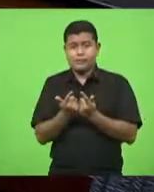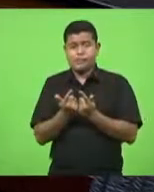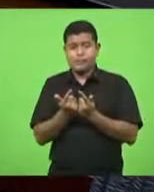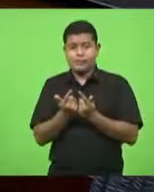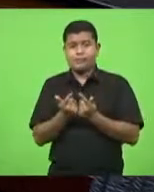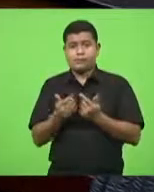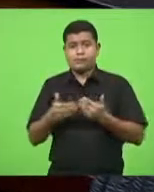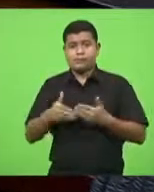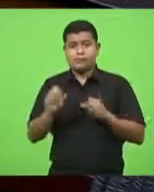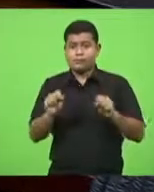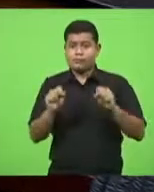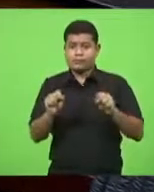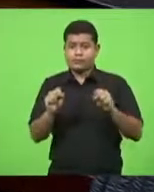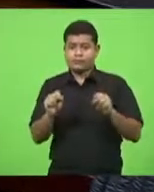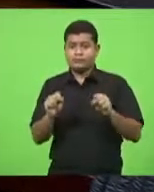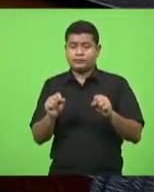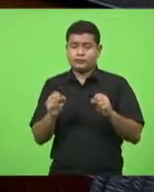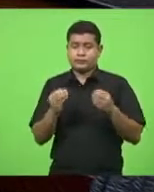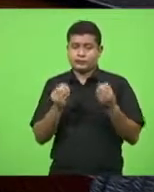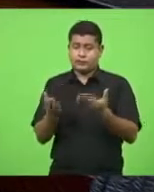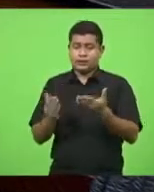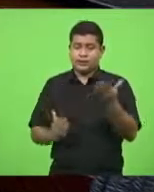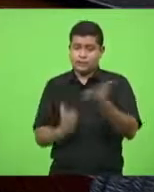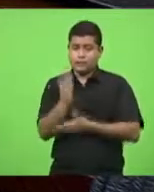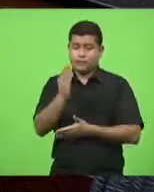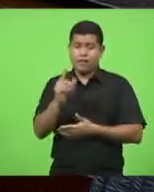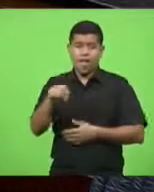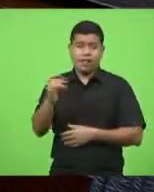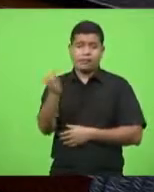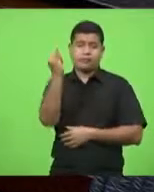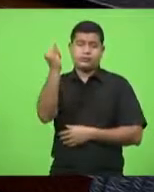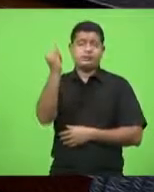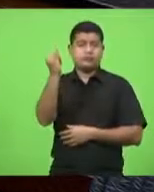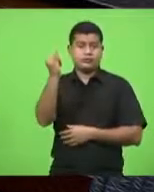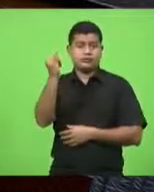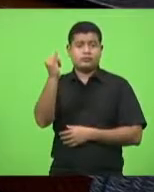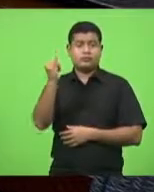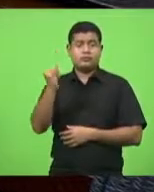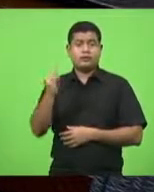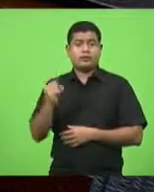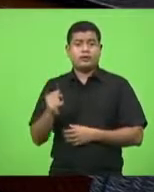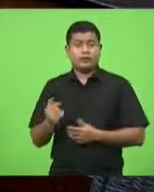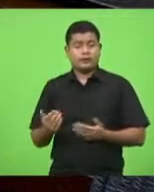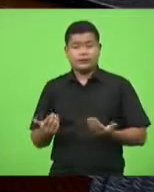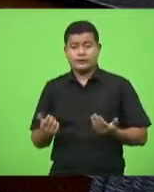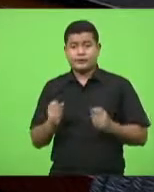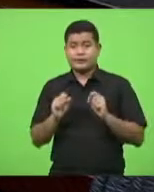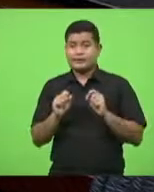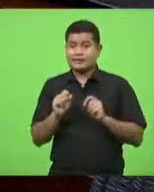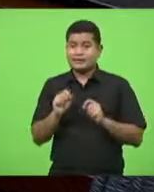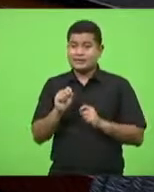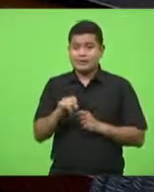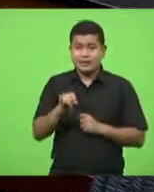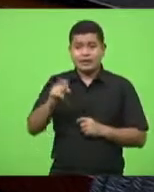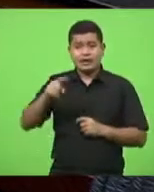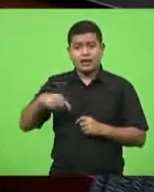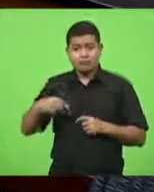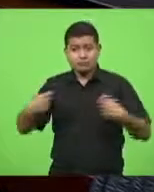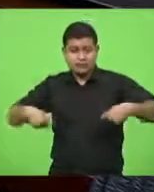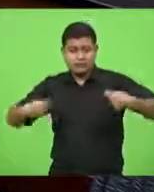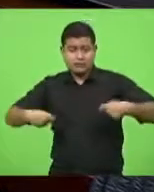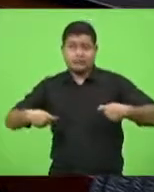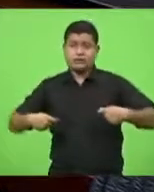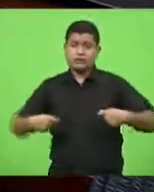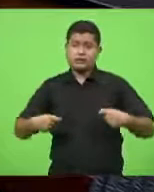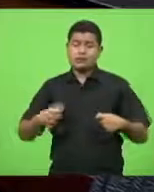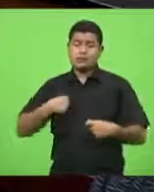pode dar hoje na aprovação desse projeto é tão importante que, se esta for a questão, deputado João, eu até